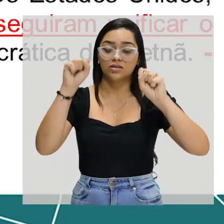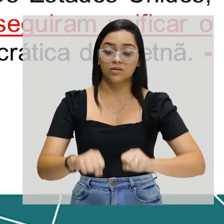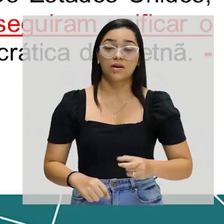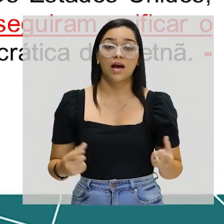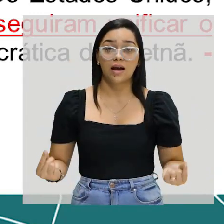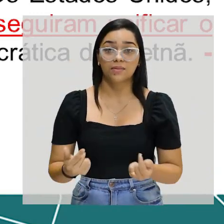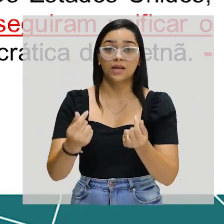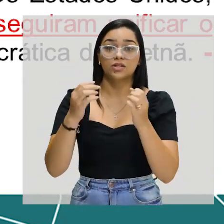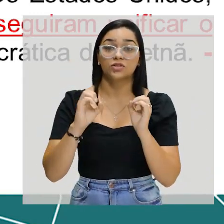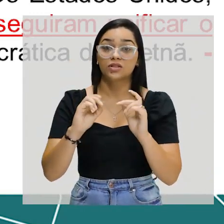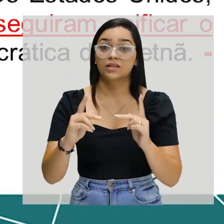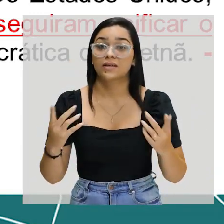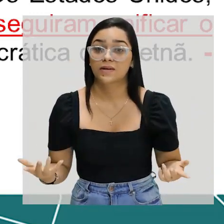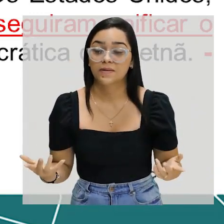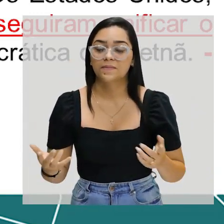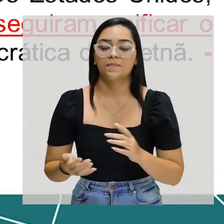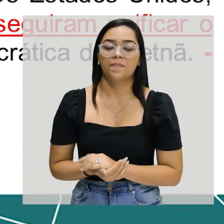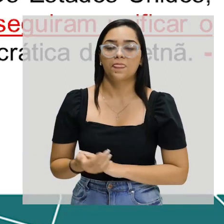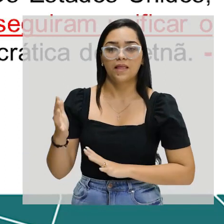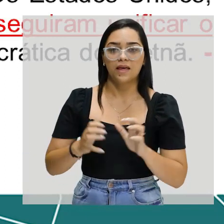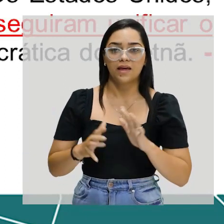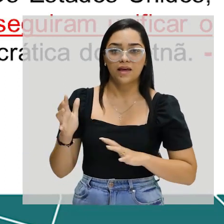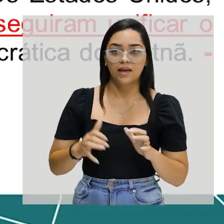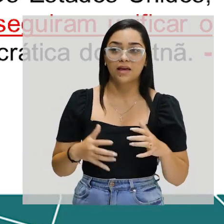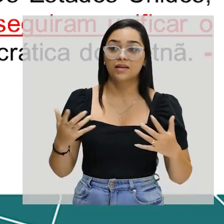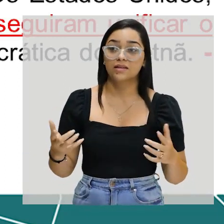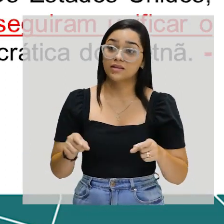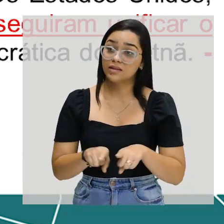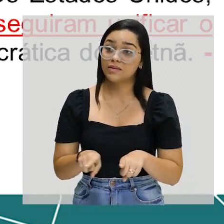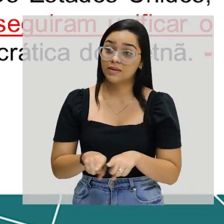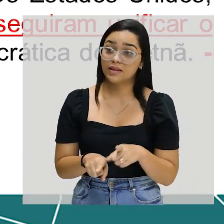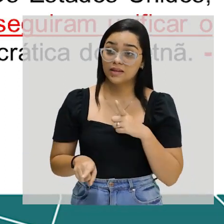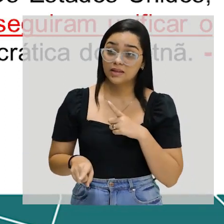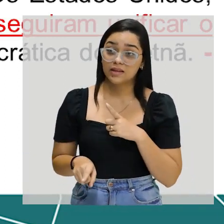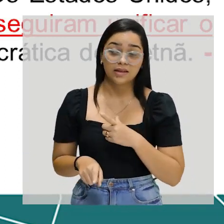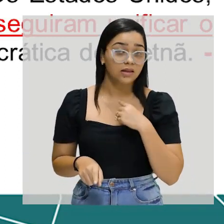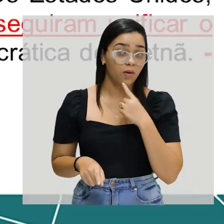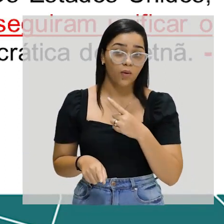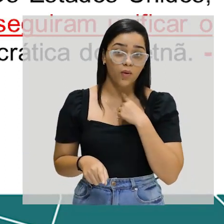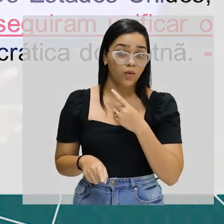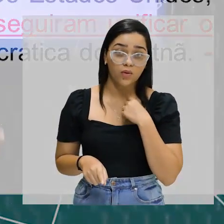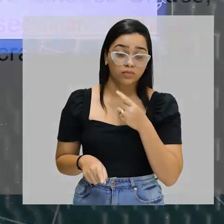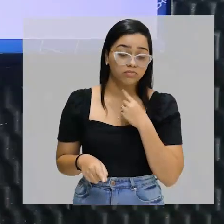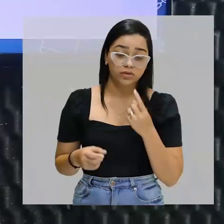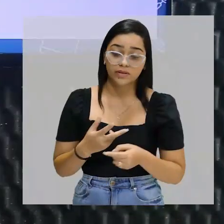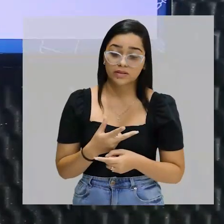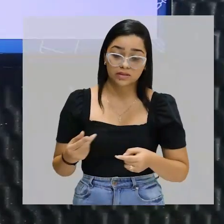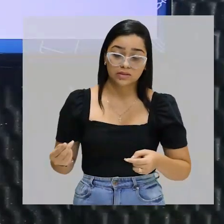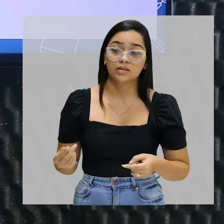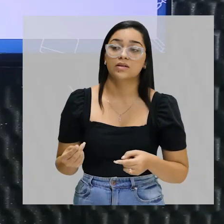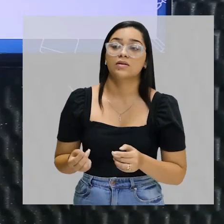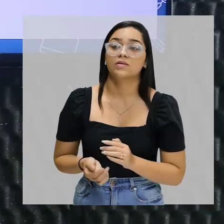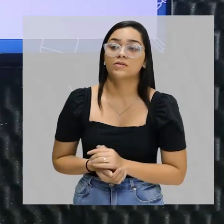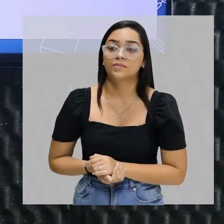capitalista beleza belezinha Guerra do Vietnã aí que os Estados Unidos inclusive né saíram não conseguiram êxito no seu objetivo e